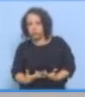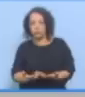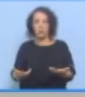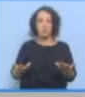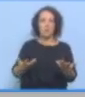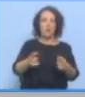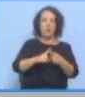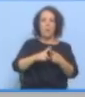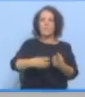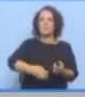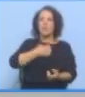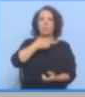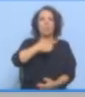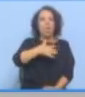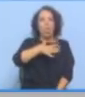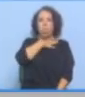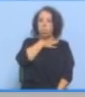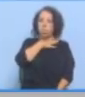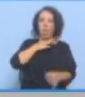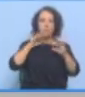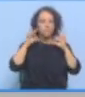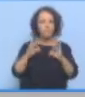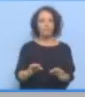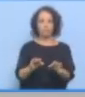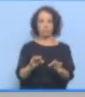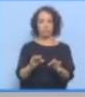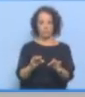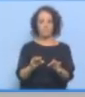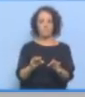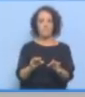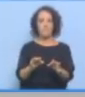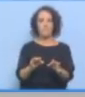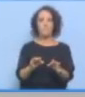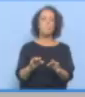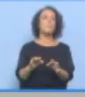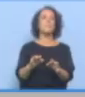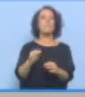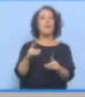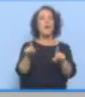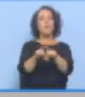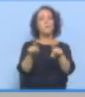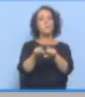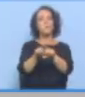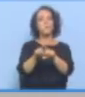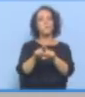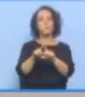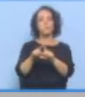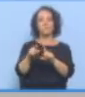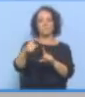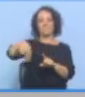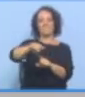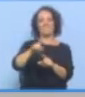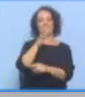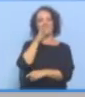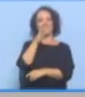sensação de falimento e de terem sido violentados pelos caldeus, como eles